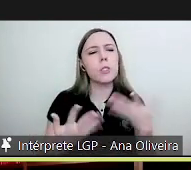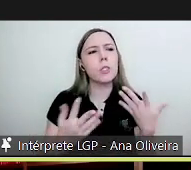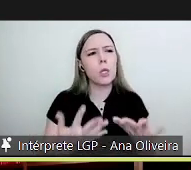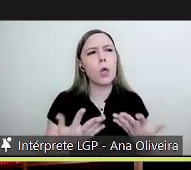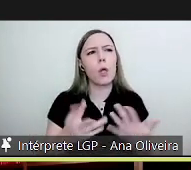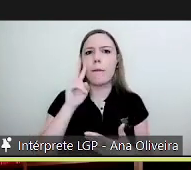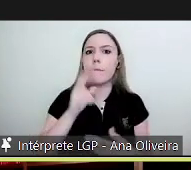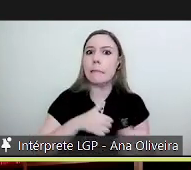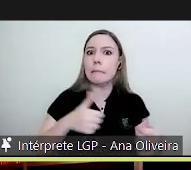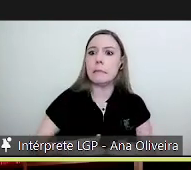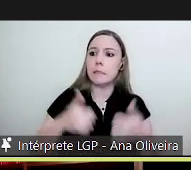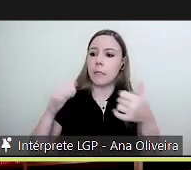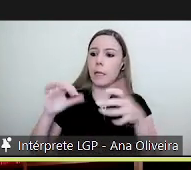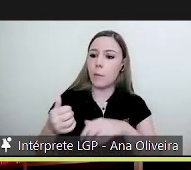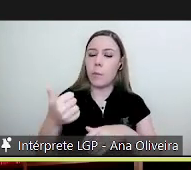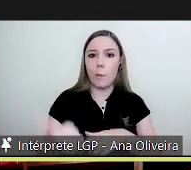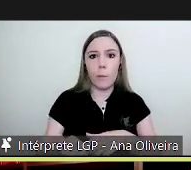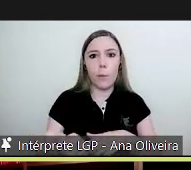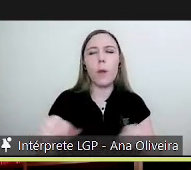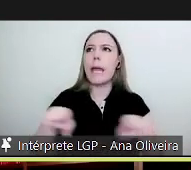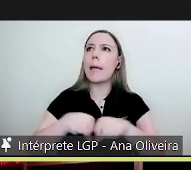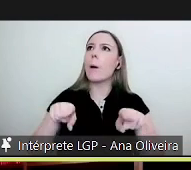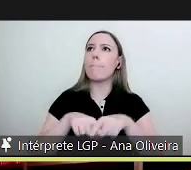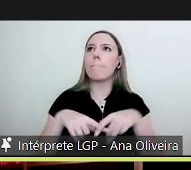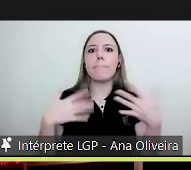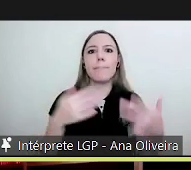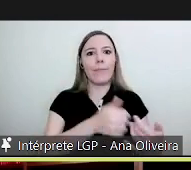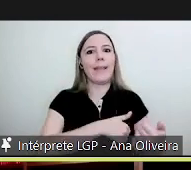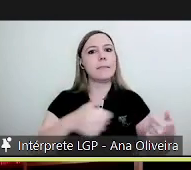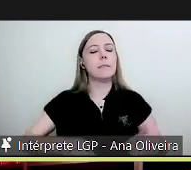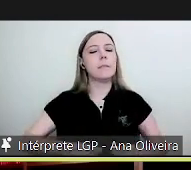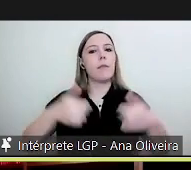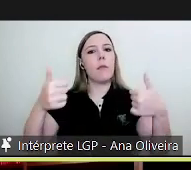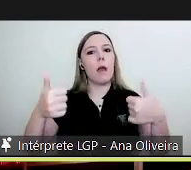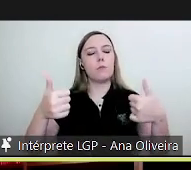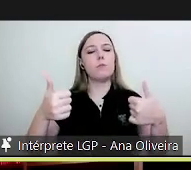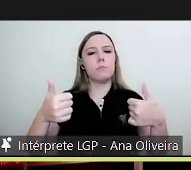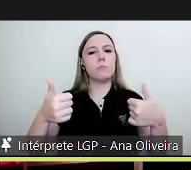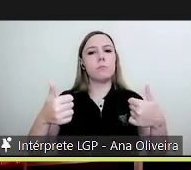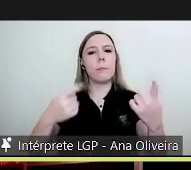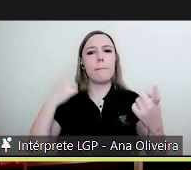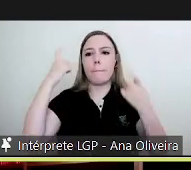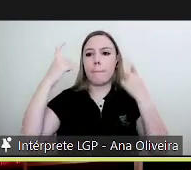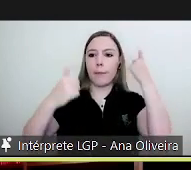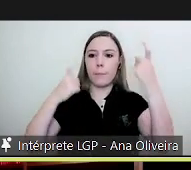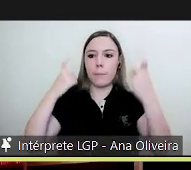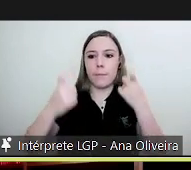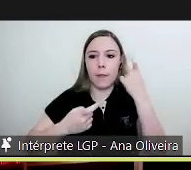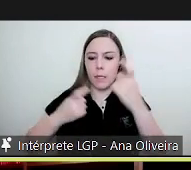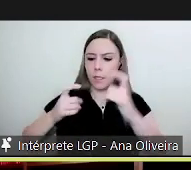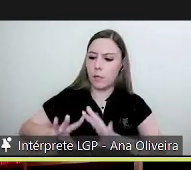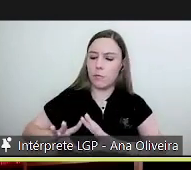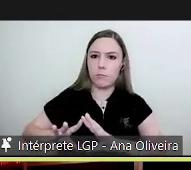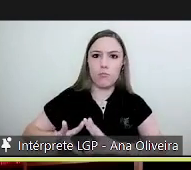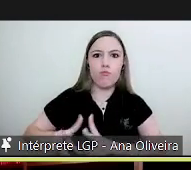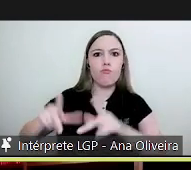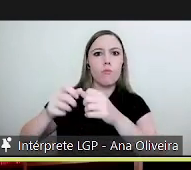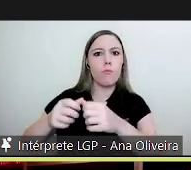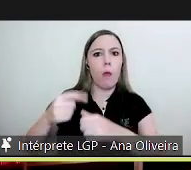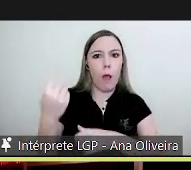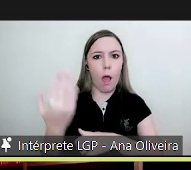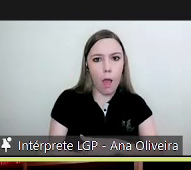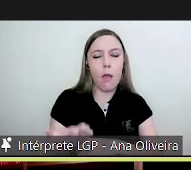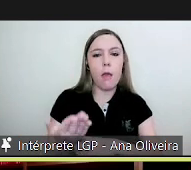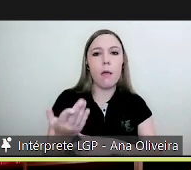cidades sustentáveis como sendo cidades onde se desenha a aplicação crescente e intensa